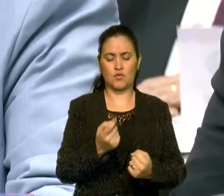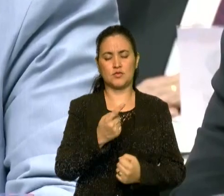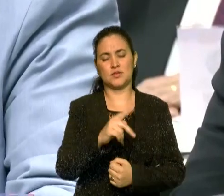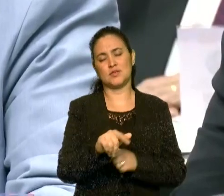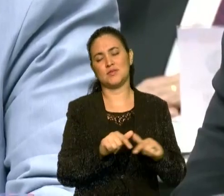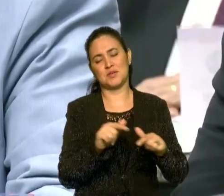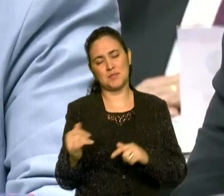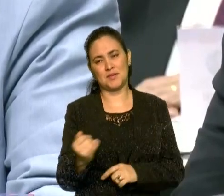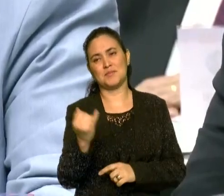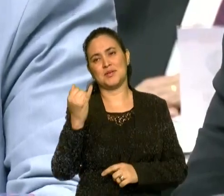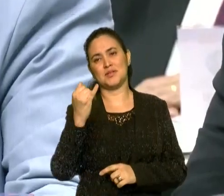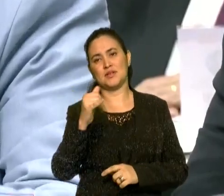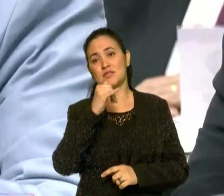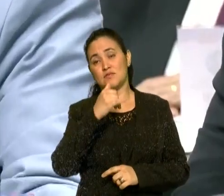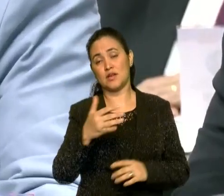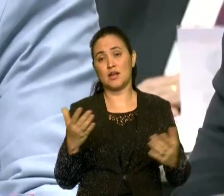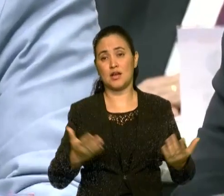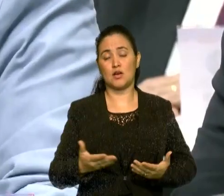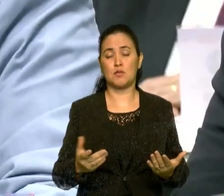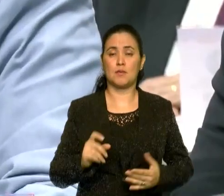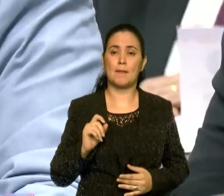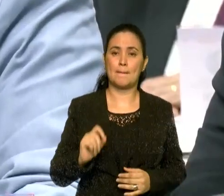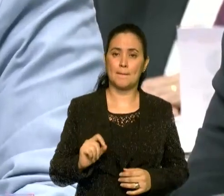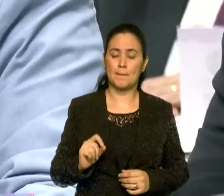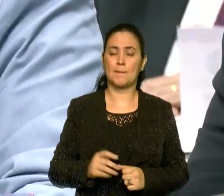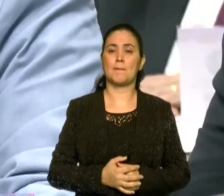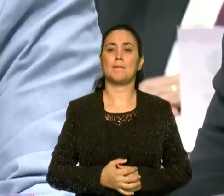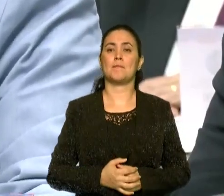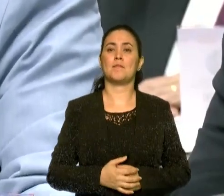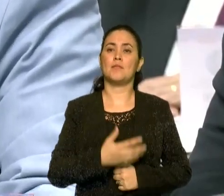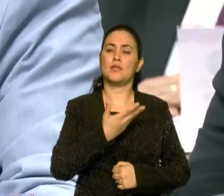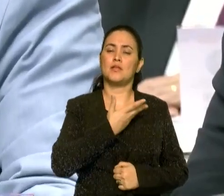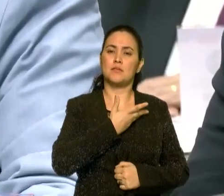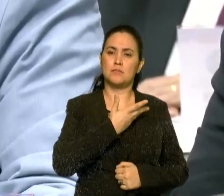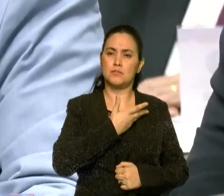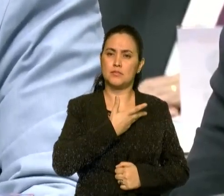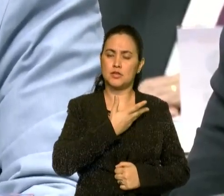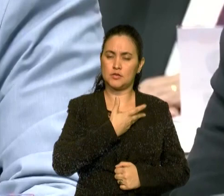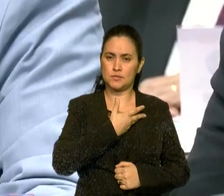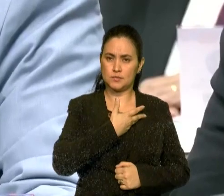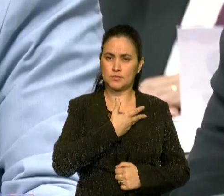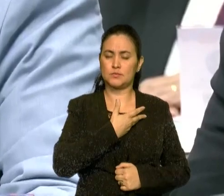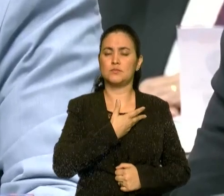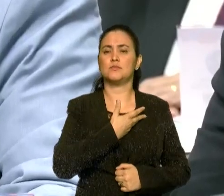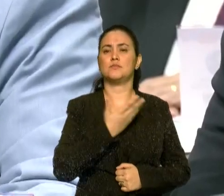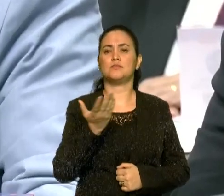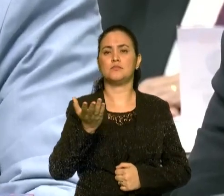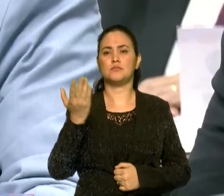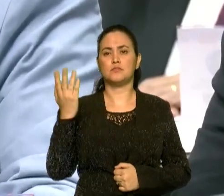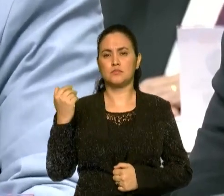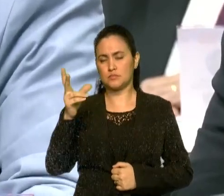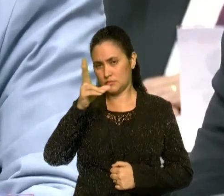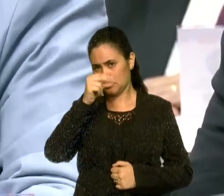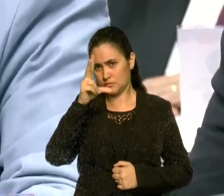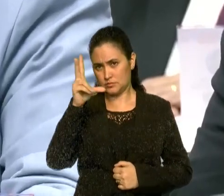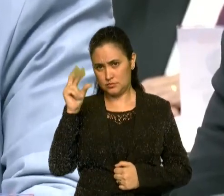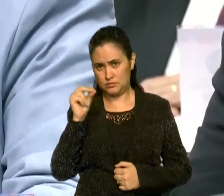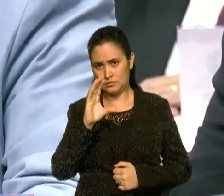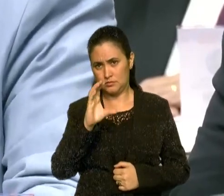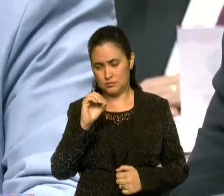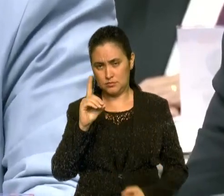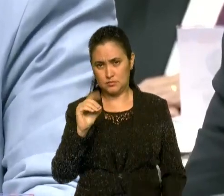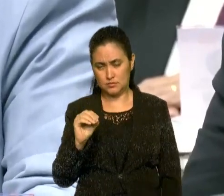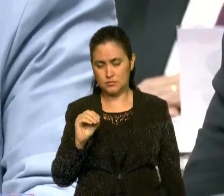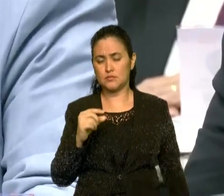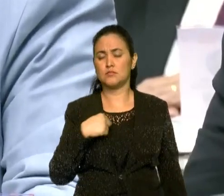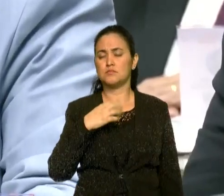eu quero aqui dizer que fui colega seu também como prefeito de Codó, fui gestor, sei das dificuldades. Agora há